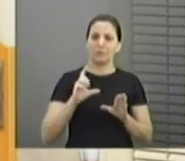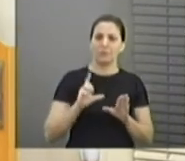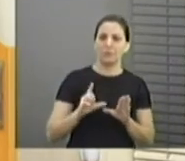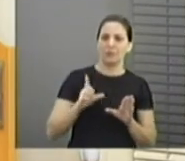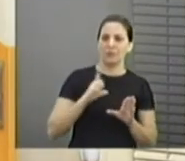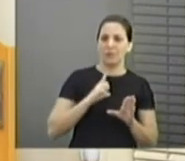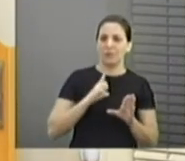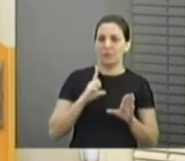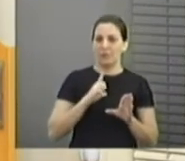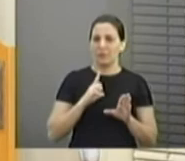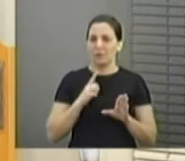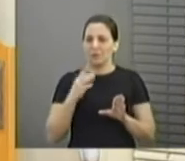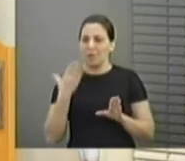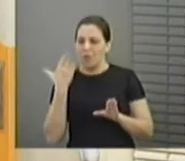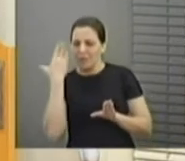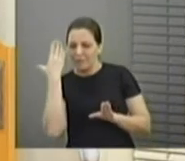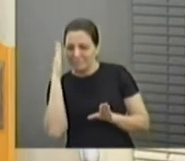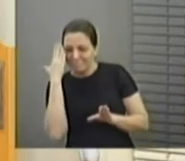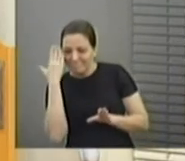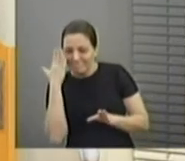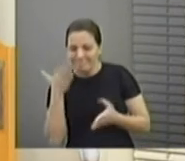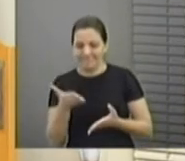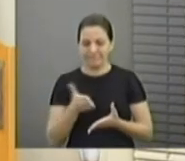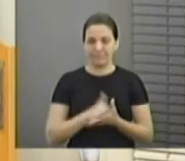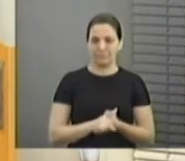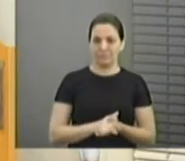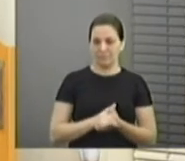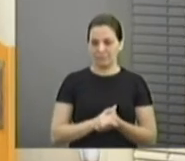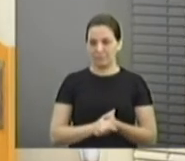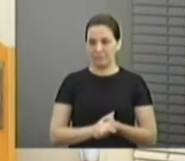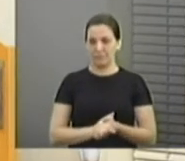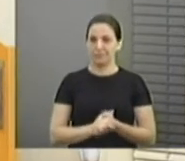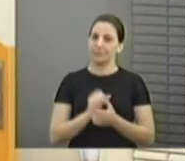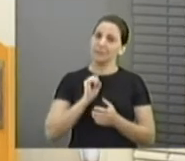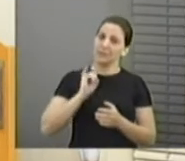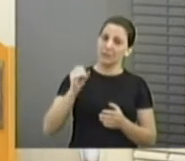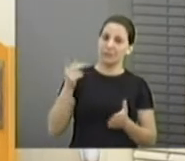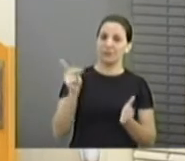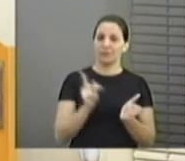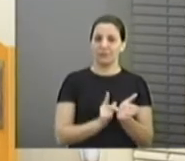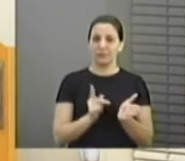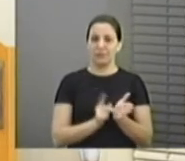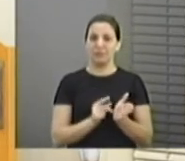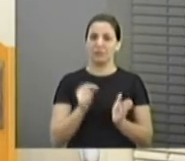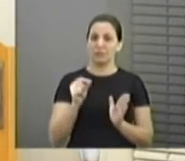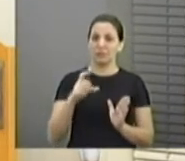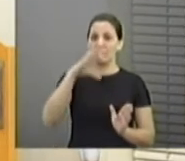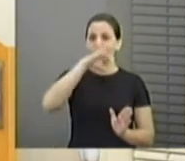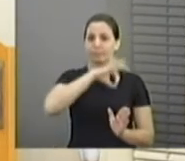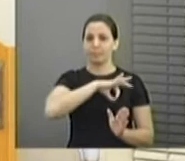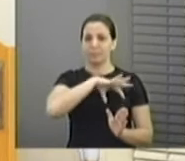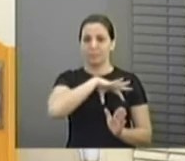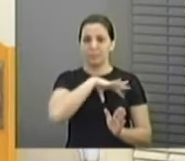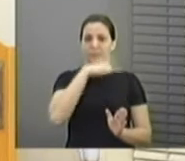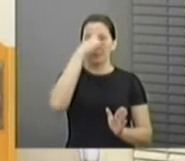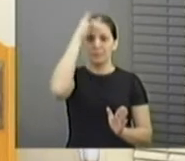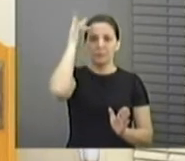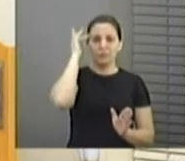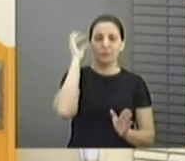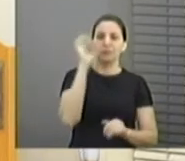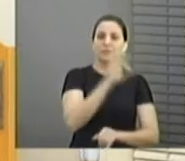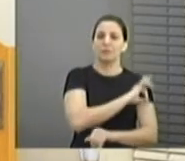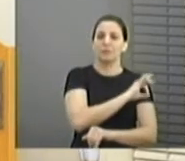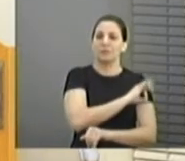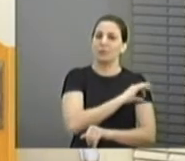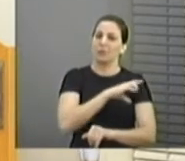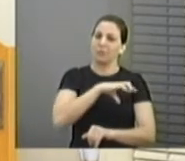saia despercebido. Porque se é verdade que, do ponto de vista do salário, os funcionários da prefeitura não